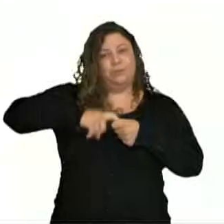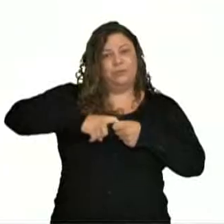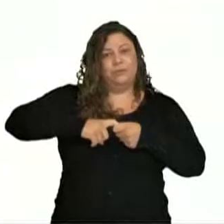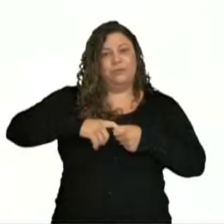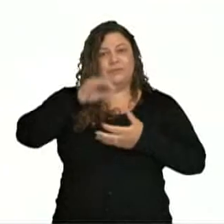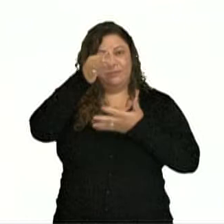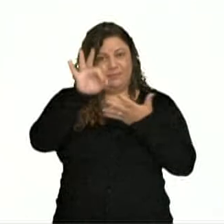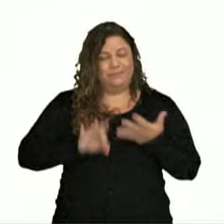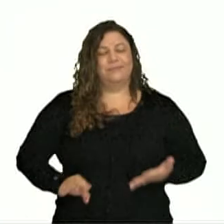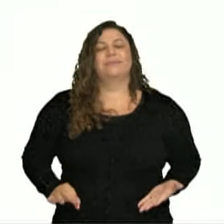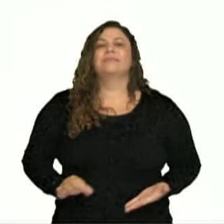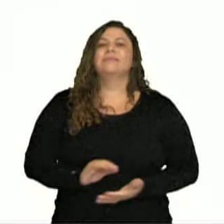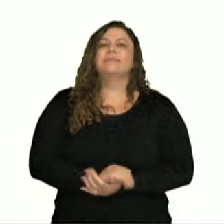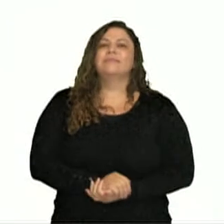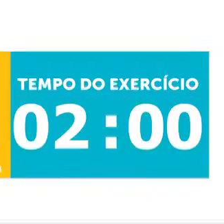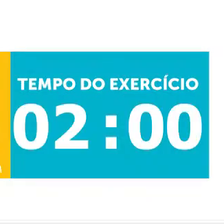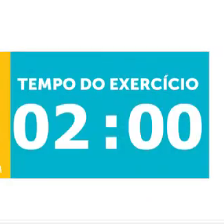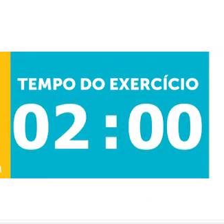corrigir.